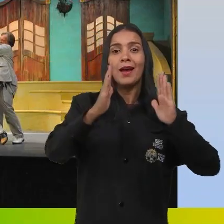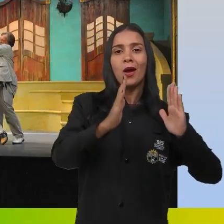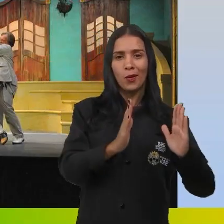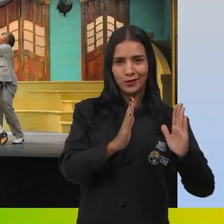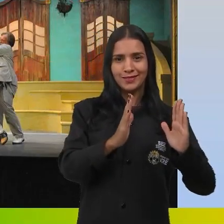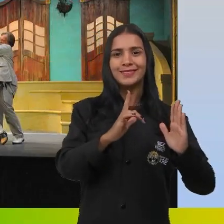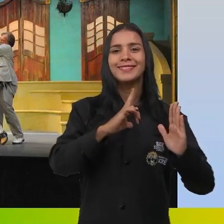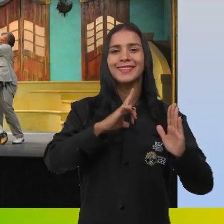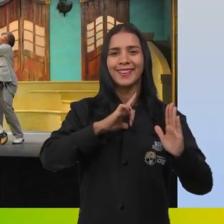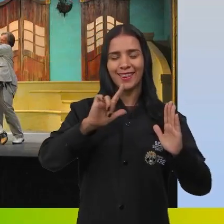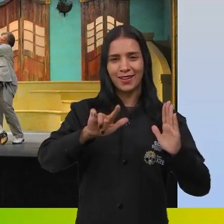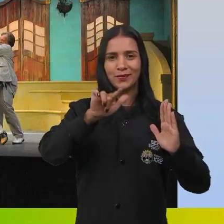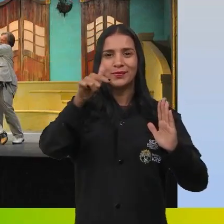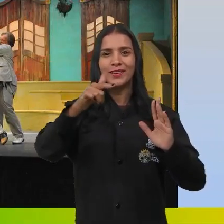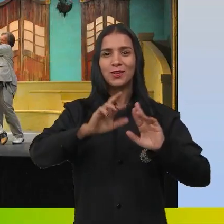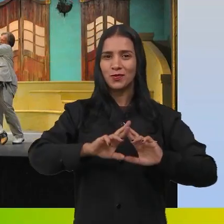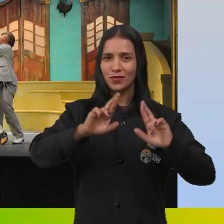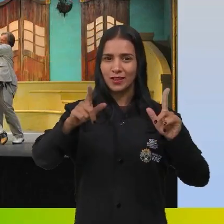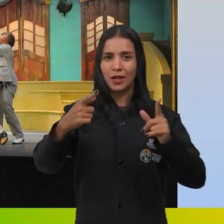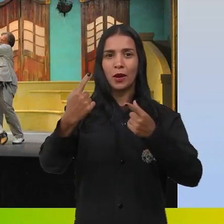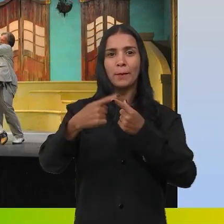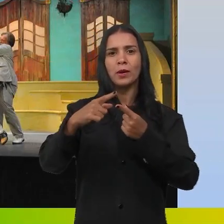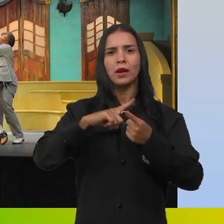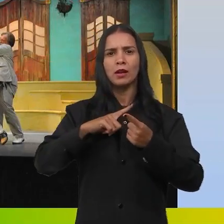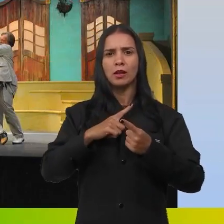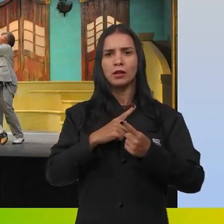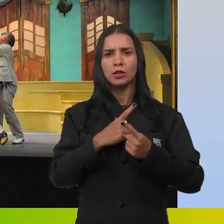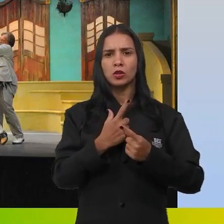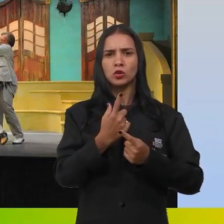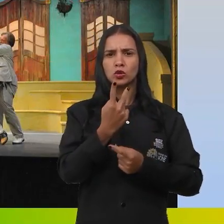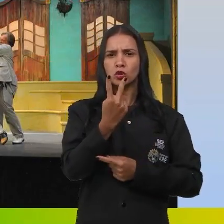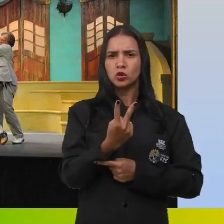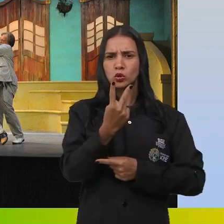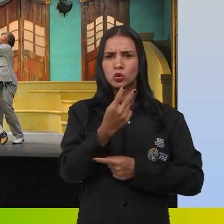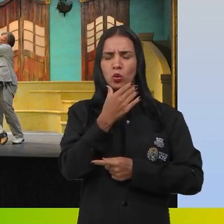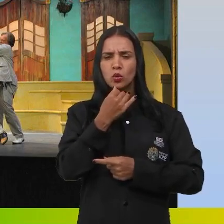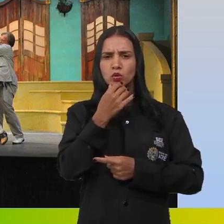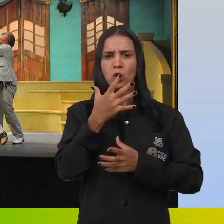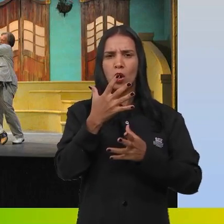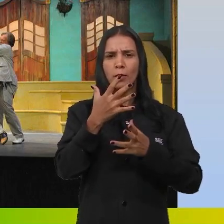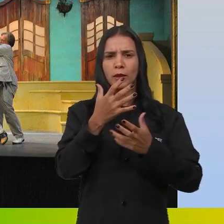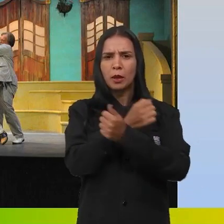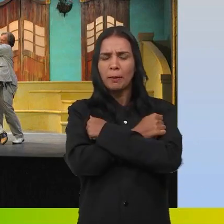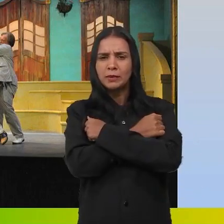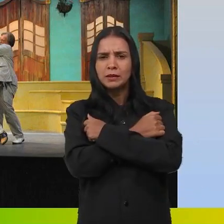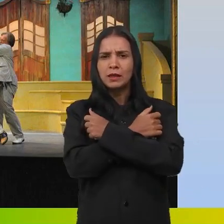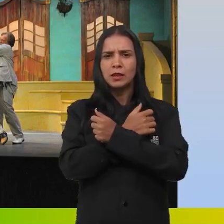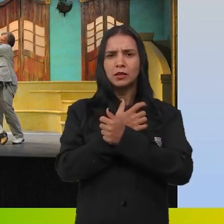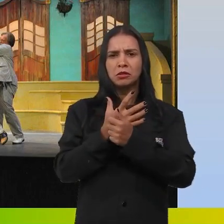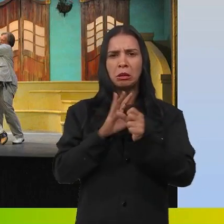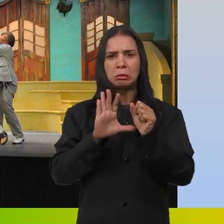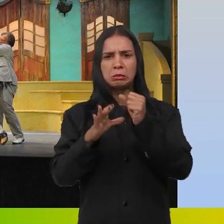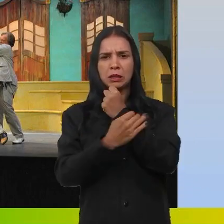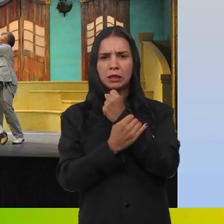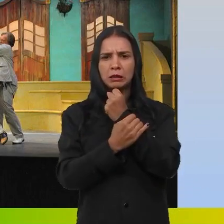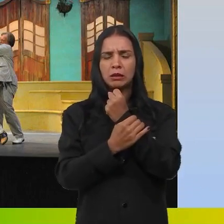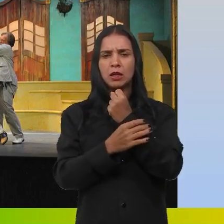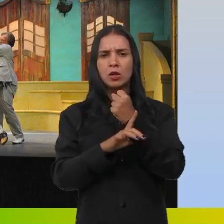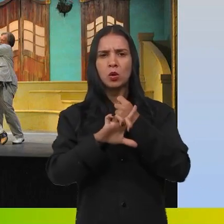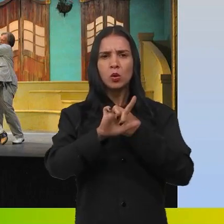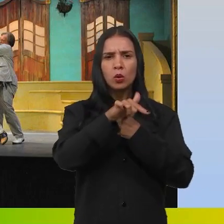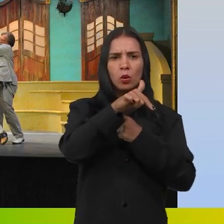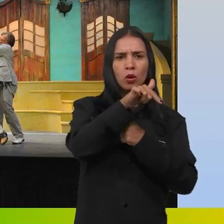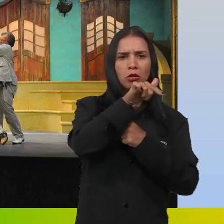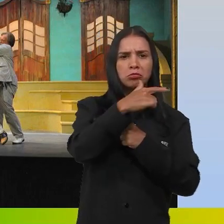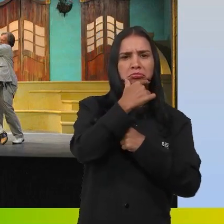segurando o outro, próximo a uma escadaria. E à esquerda tem uma pessoa, um